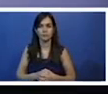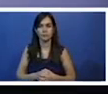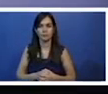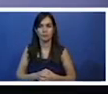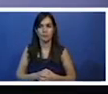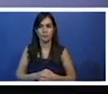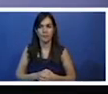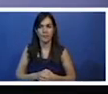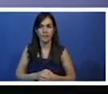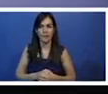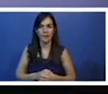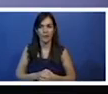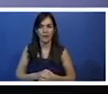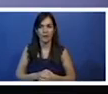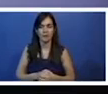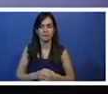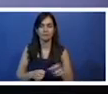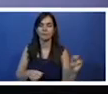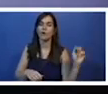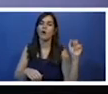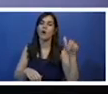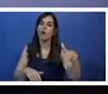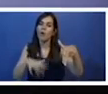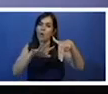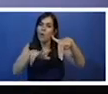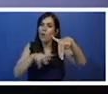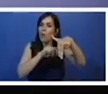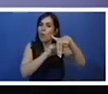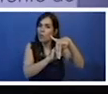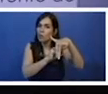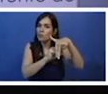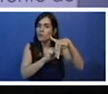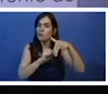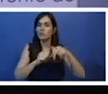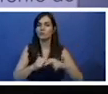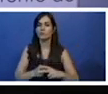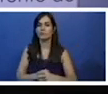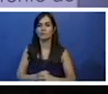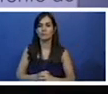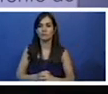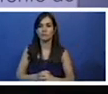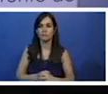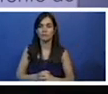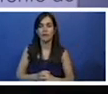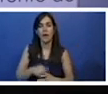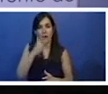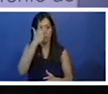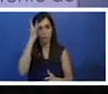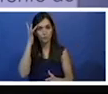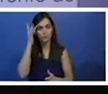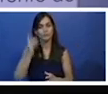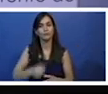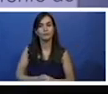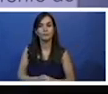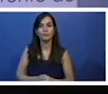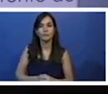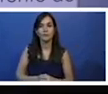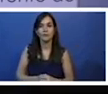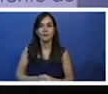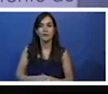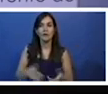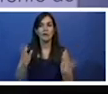no infinitivo. Corruptos imunes, terceira pessoa. Emprega-se o infinitivo pessoal quando o